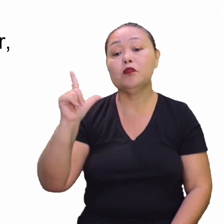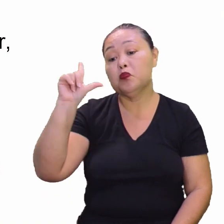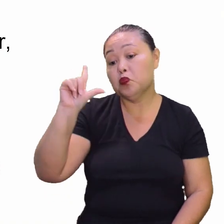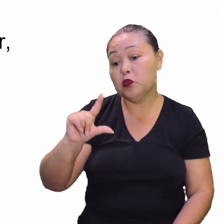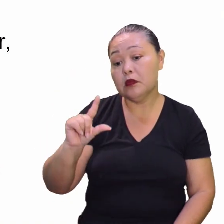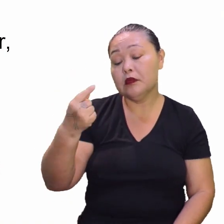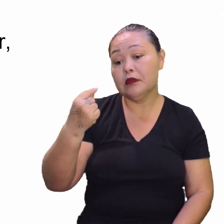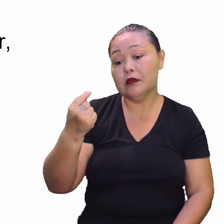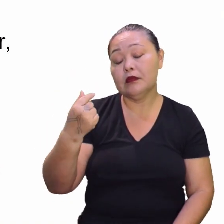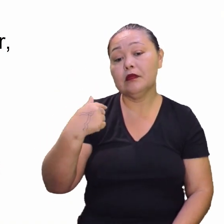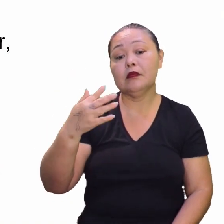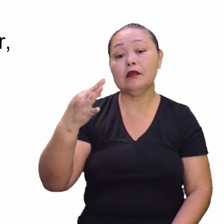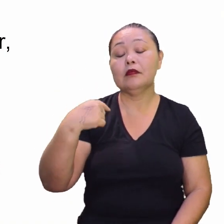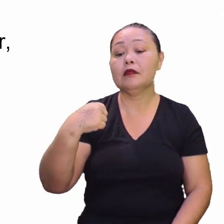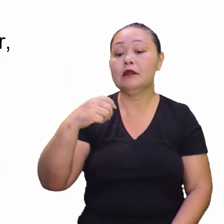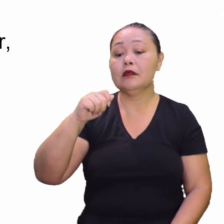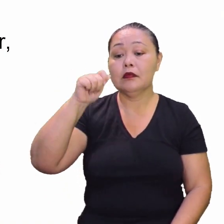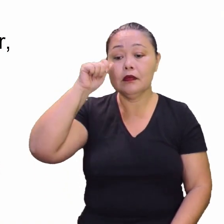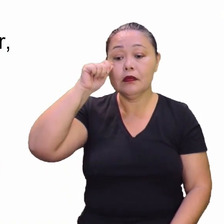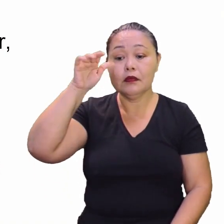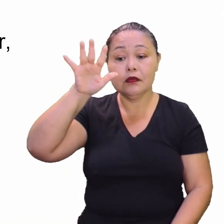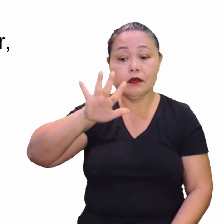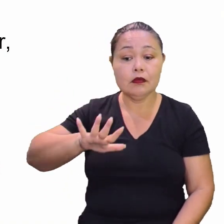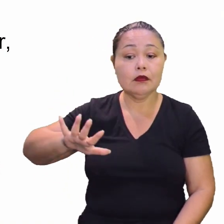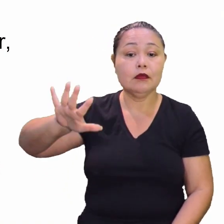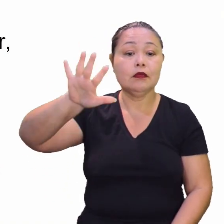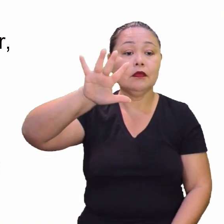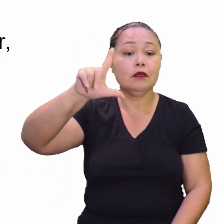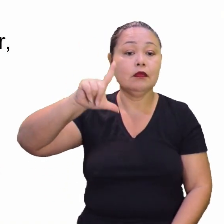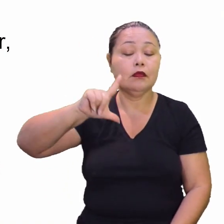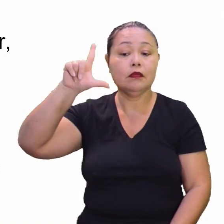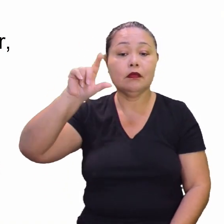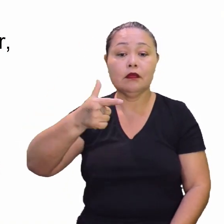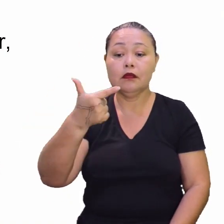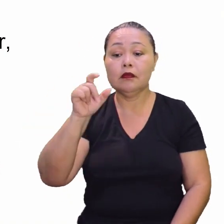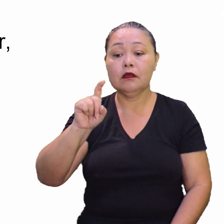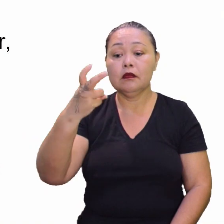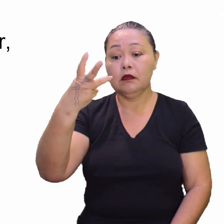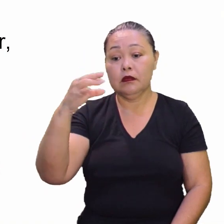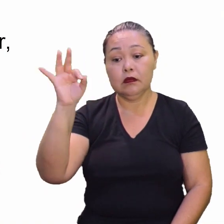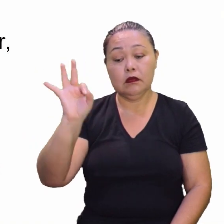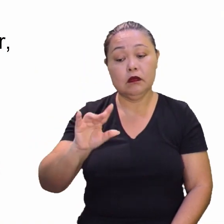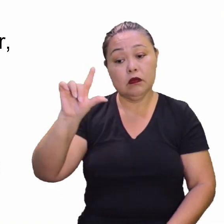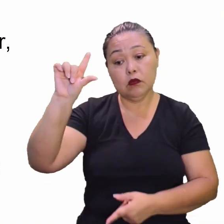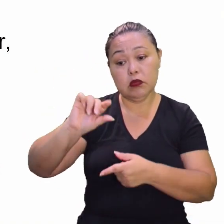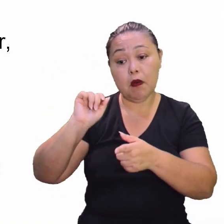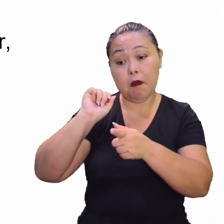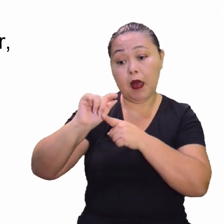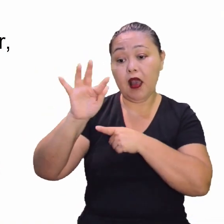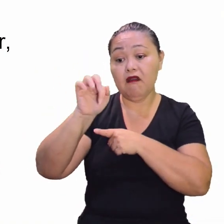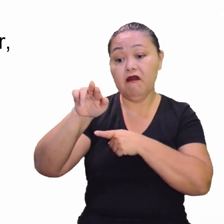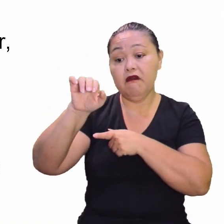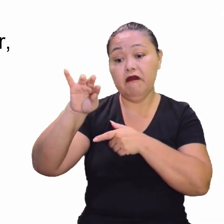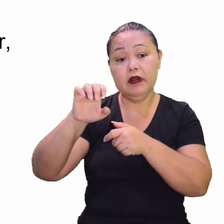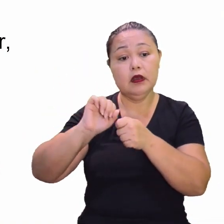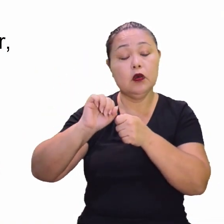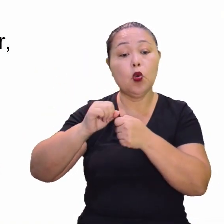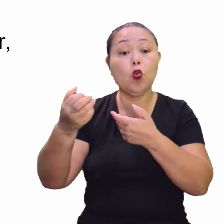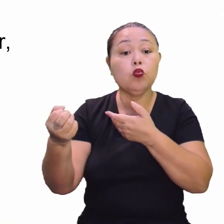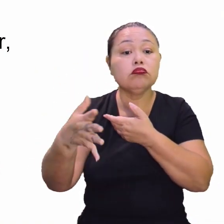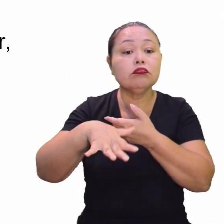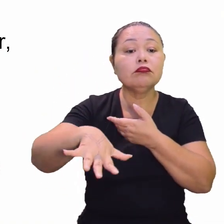Custo menor de exportação para a Ásia, que reduziria o frete aí entre 25% a 30%.